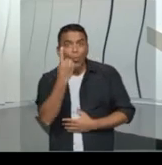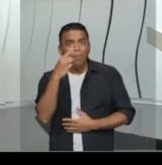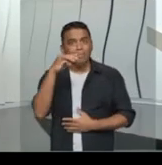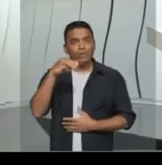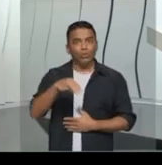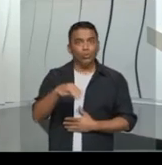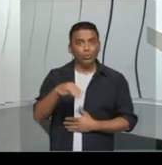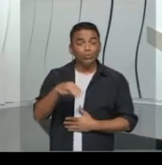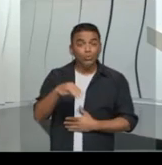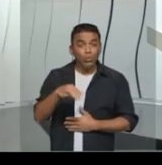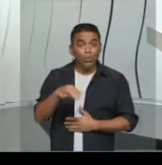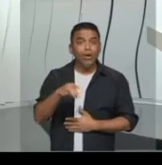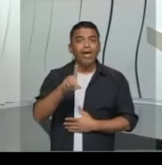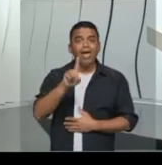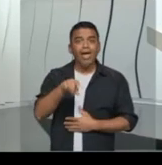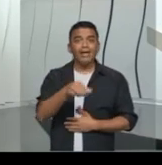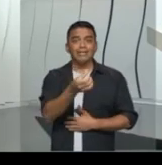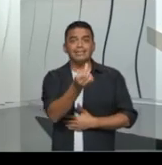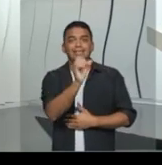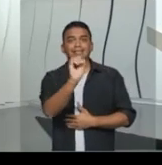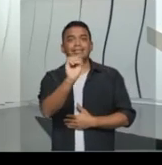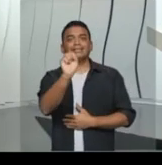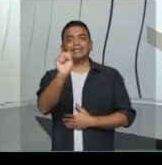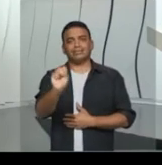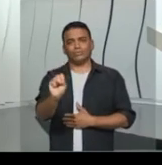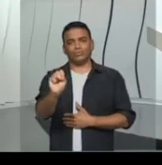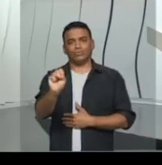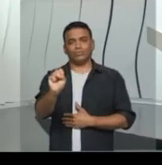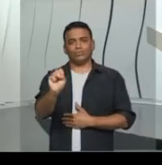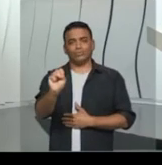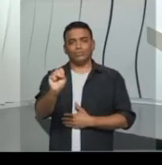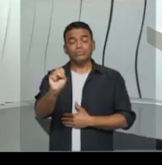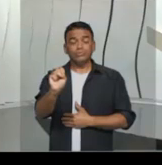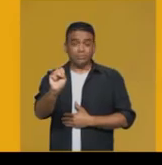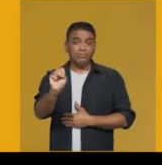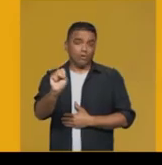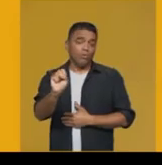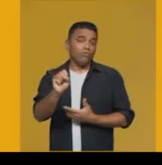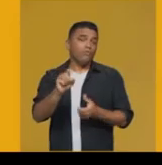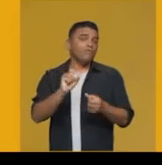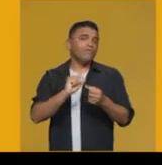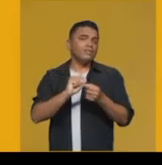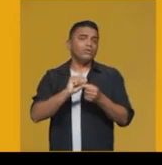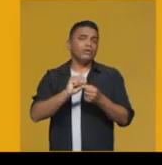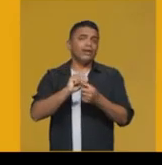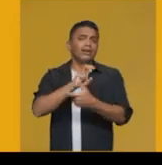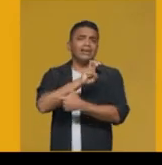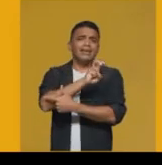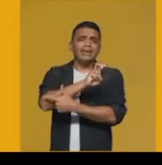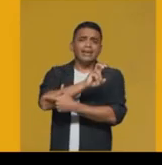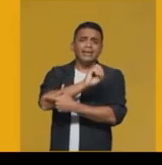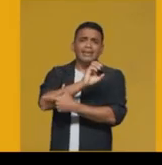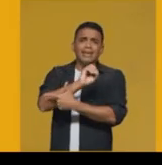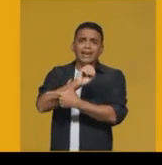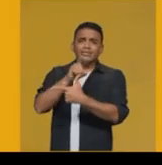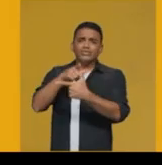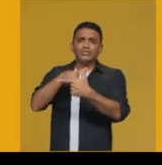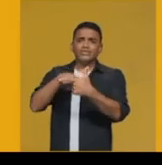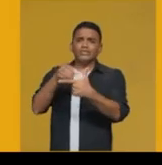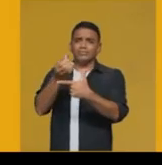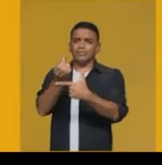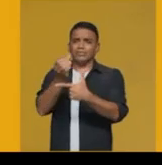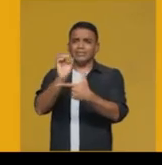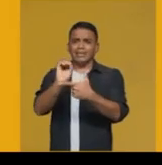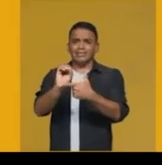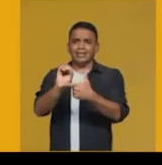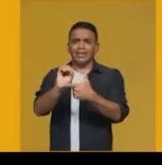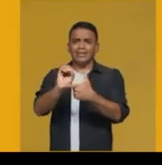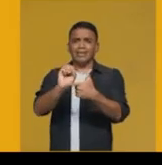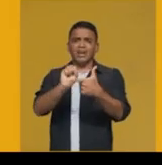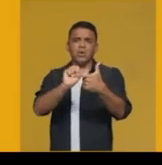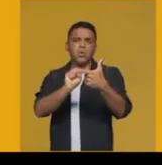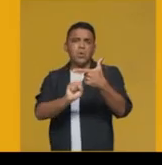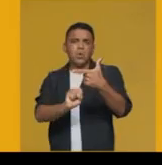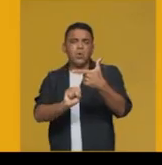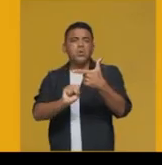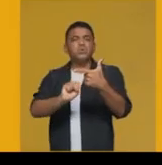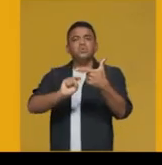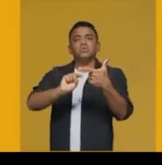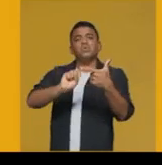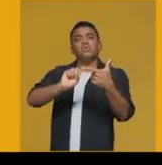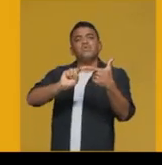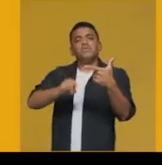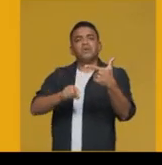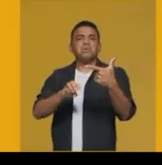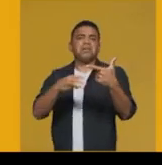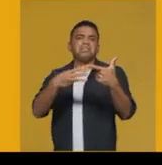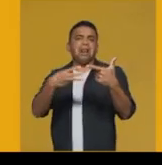teremos 500 segundos dividido por 60. Isso dá 8,3 minutos. Quer dizer, então, que